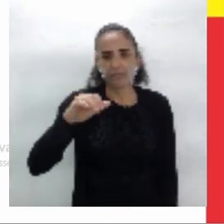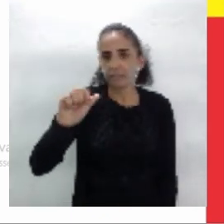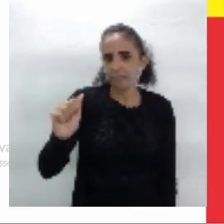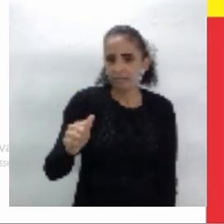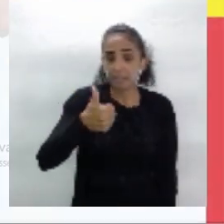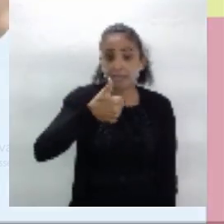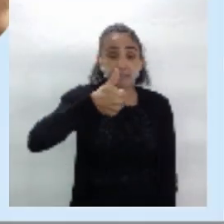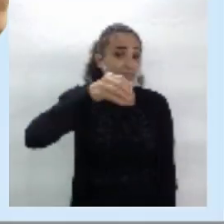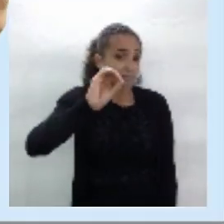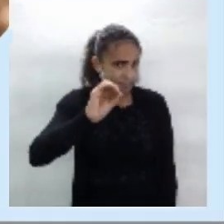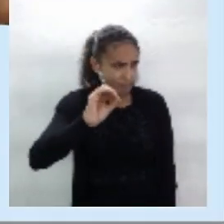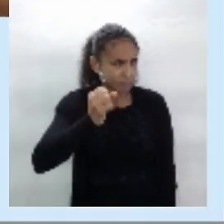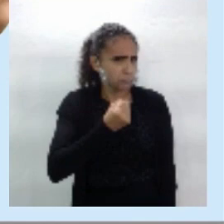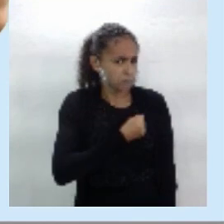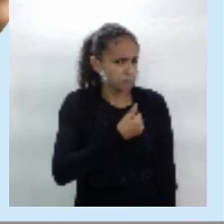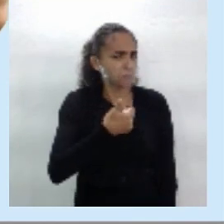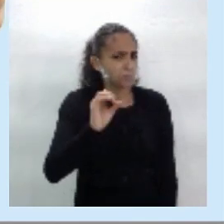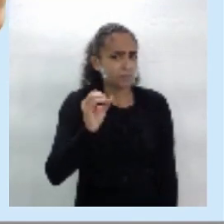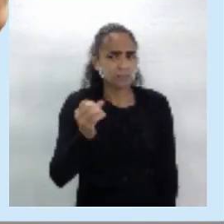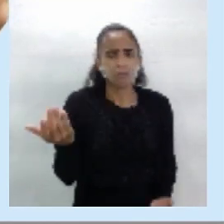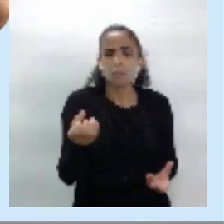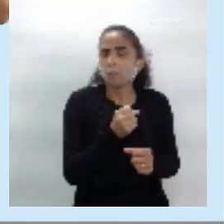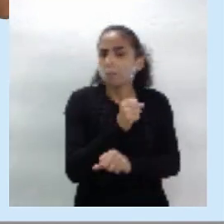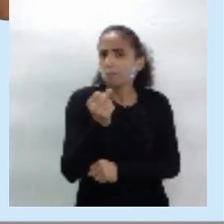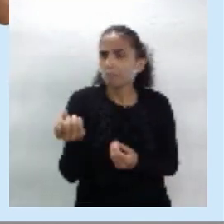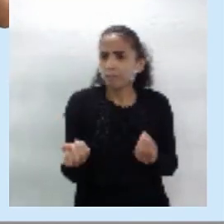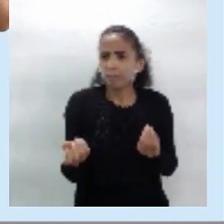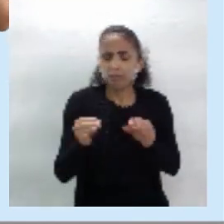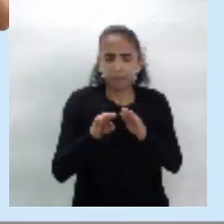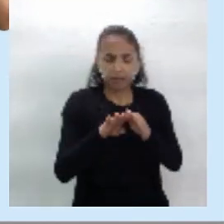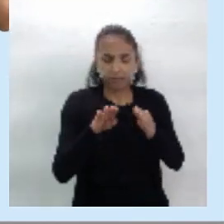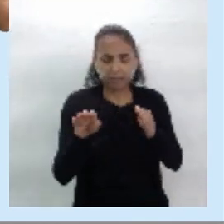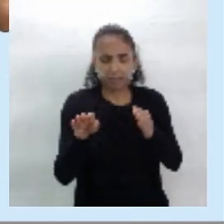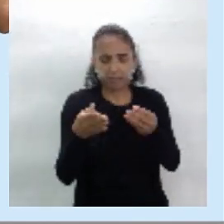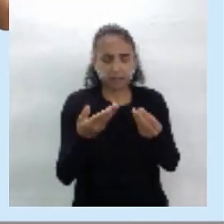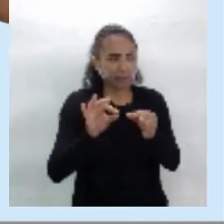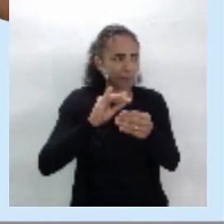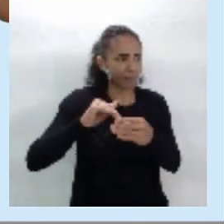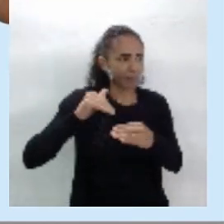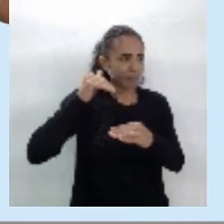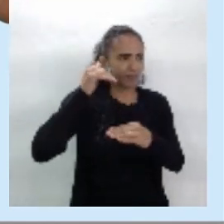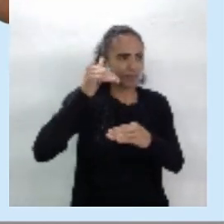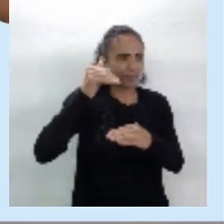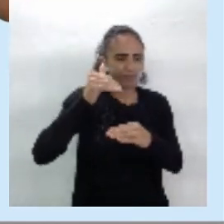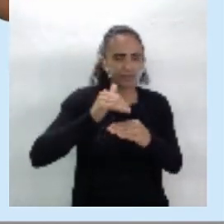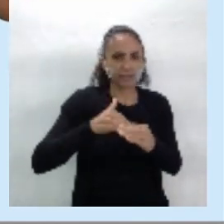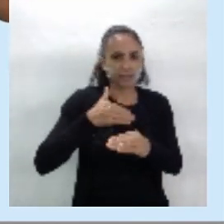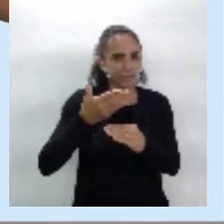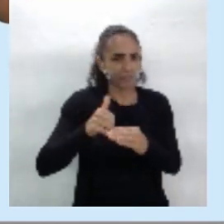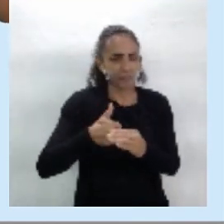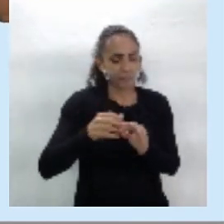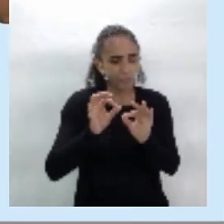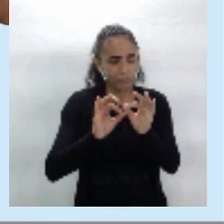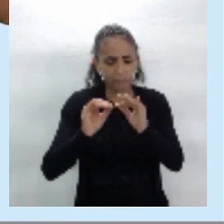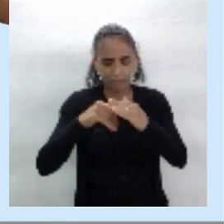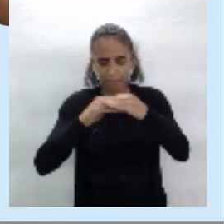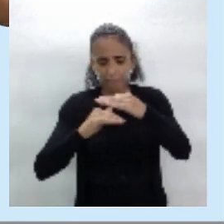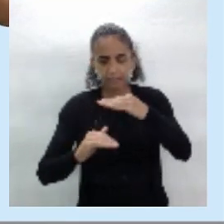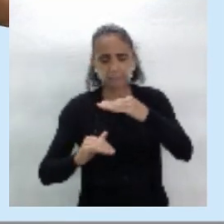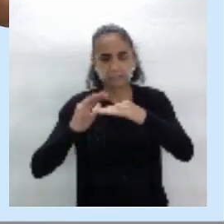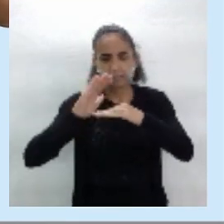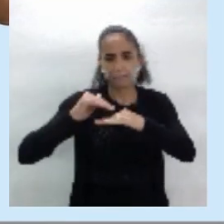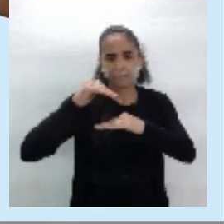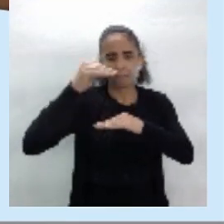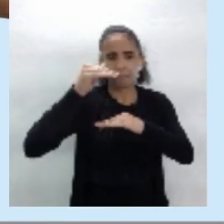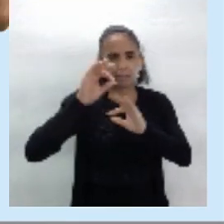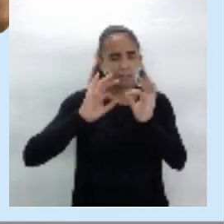potência? Seguinte, potência tem uma base e um expoente em cima da base. Então, tem uma base e um expoente em cima